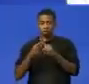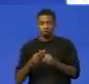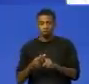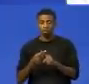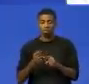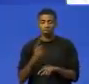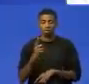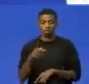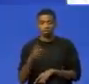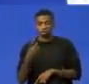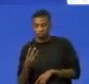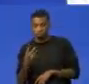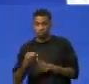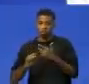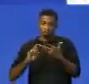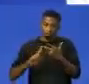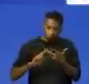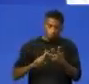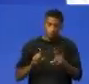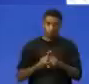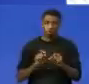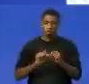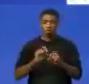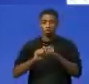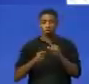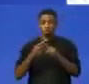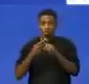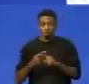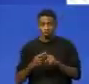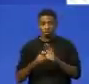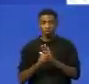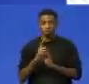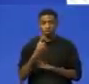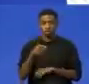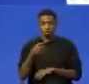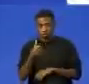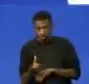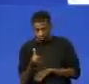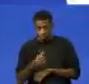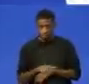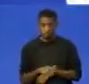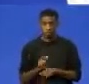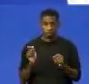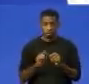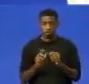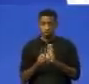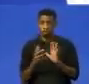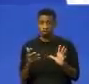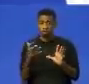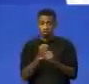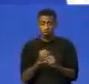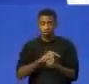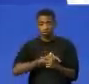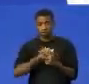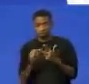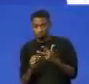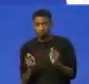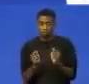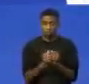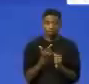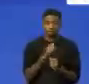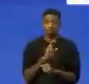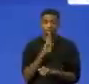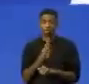multiplicada por 1/3, e a terceira você vai multiplicar por 1/6. Fazendo a somatória das três, você vai achar